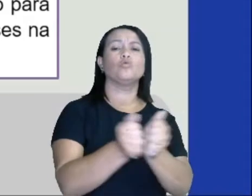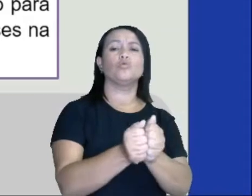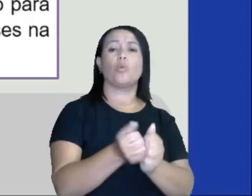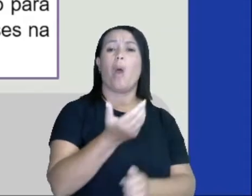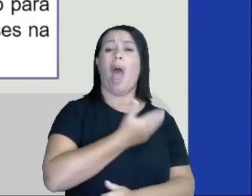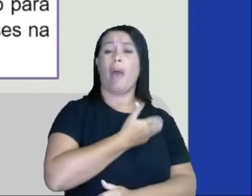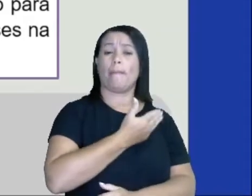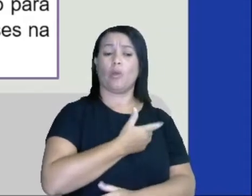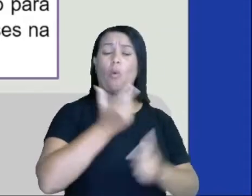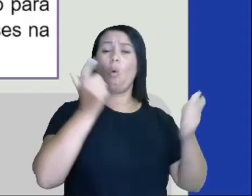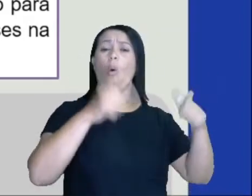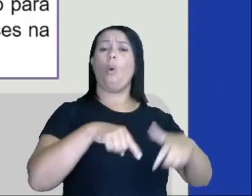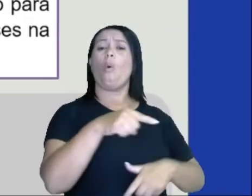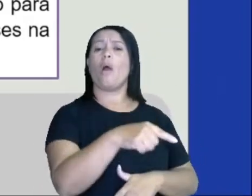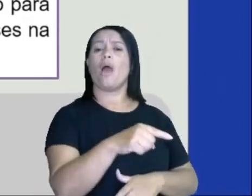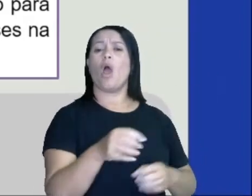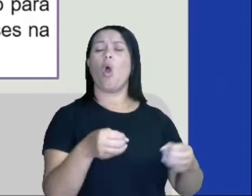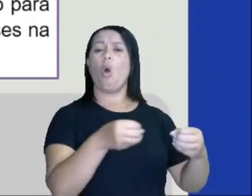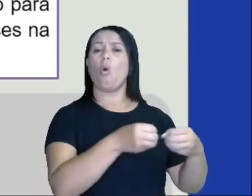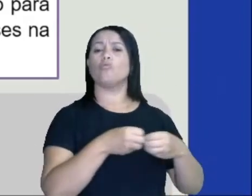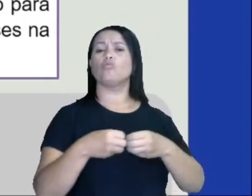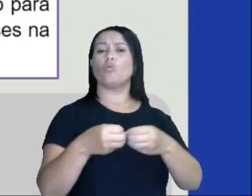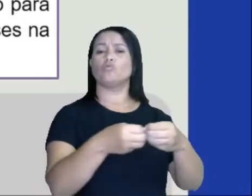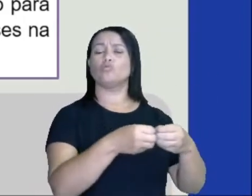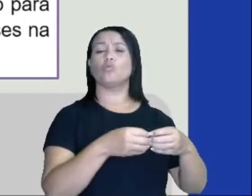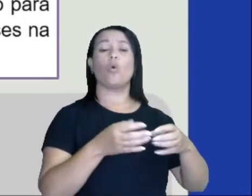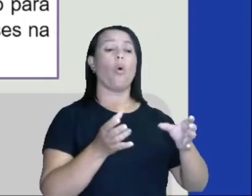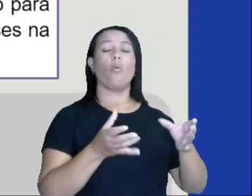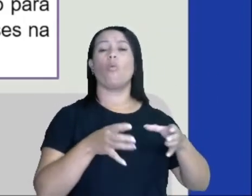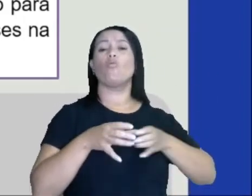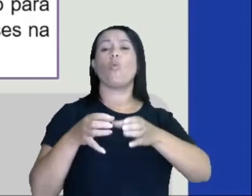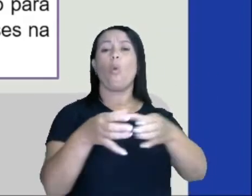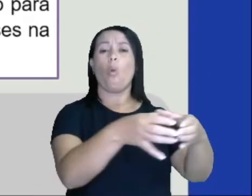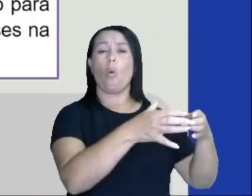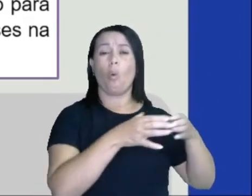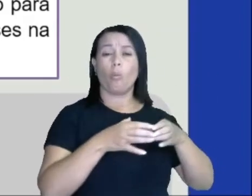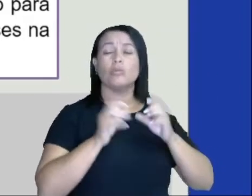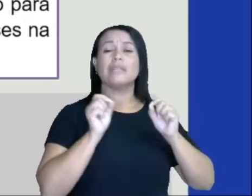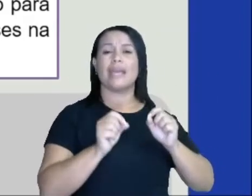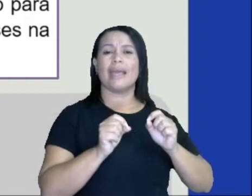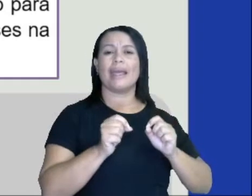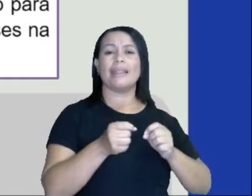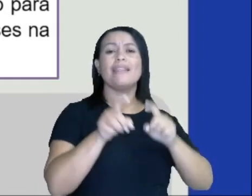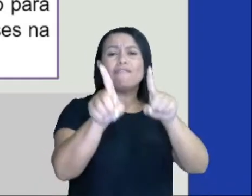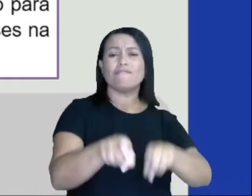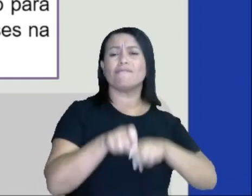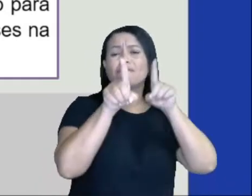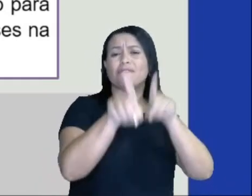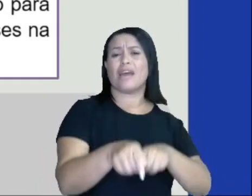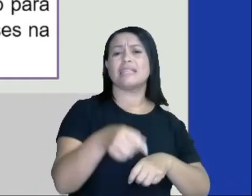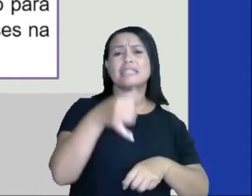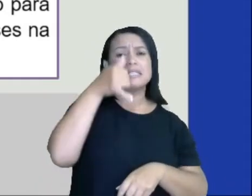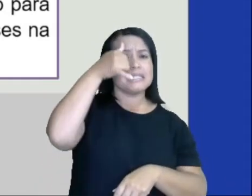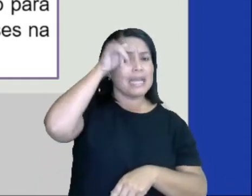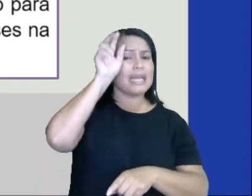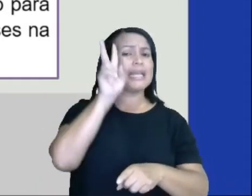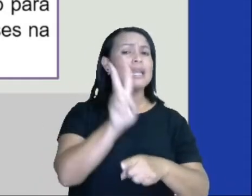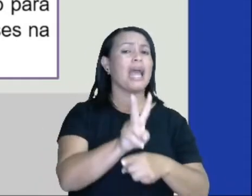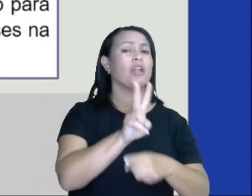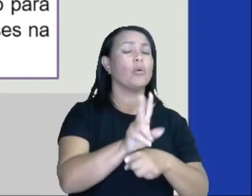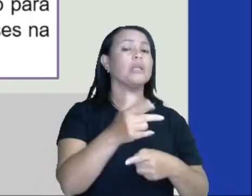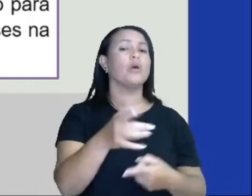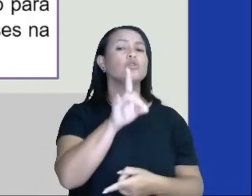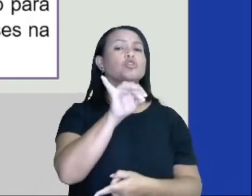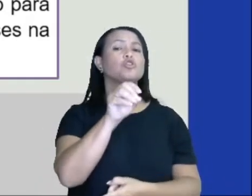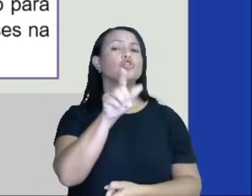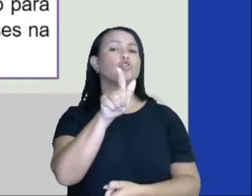Logo, essa região tornou-se um conjunto de fazendas criadoras de gado. Assim, Diogo Braga